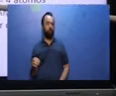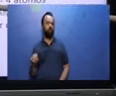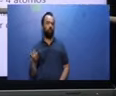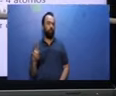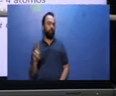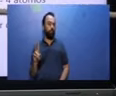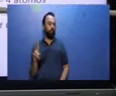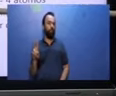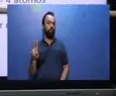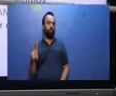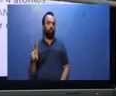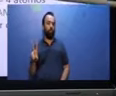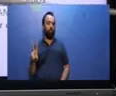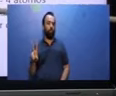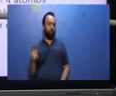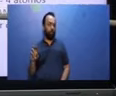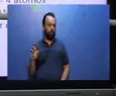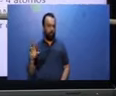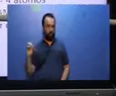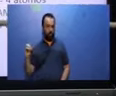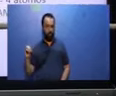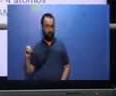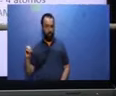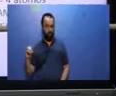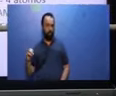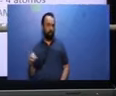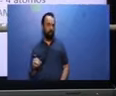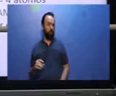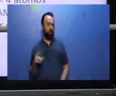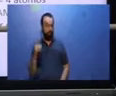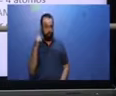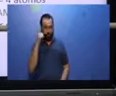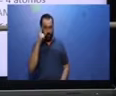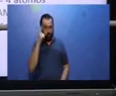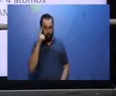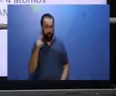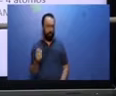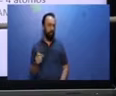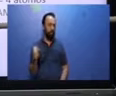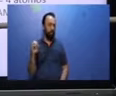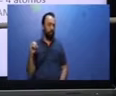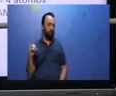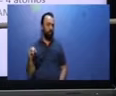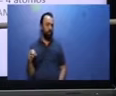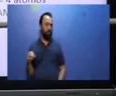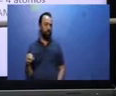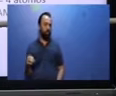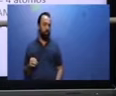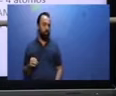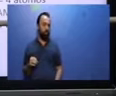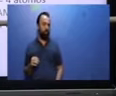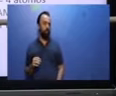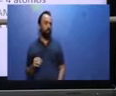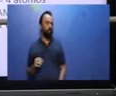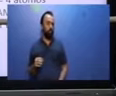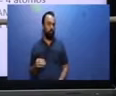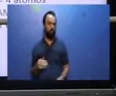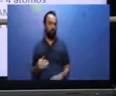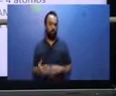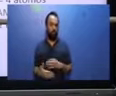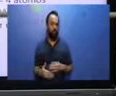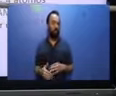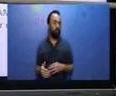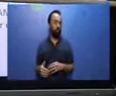fórmula toda né então aqui eu vou ter ou 2 guarda esse dois pra gente fazer a contagem mais tarde o próximo elemento